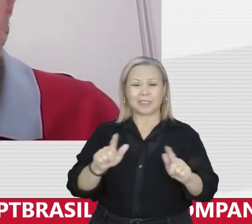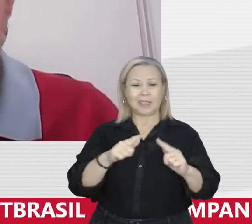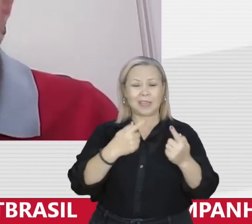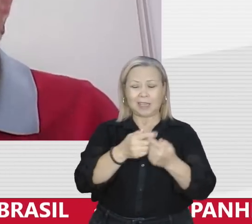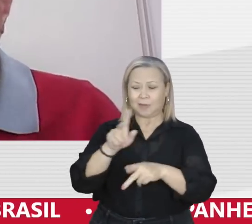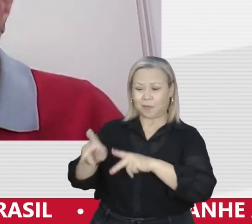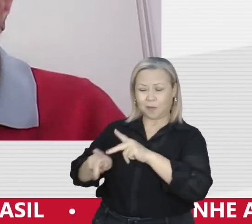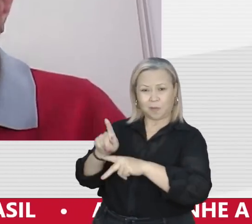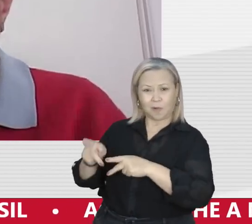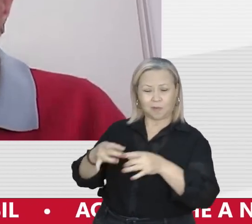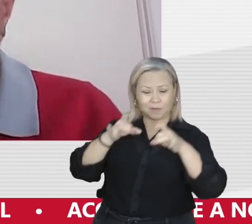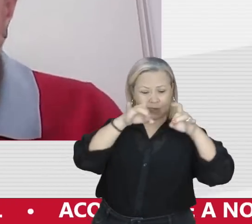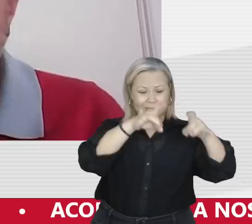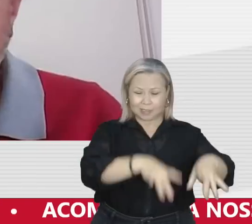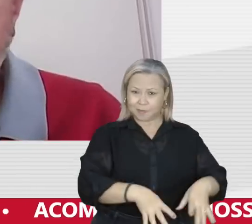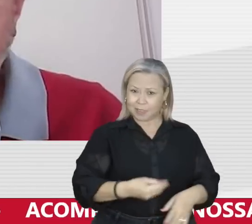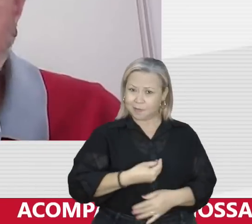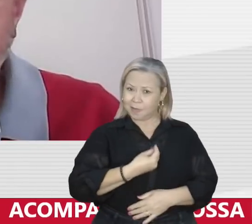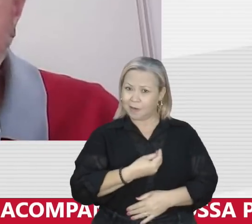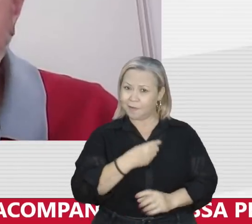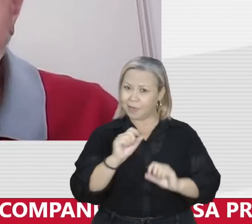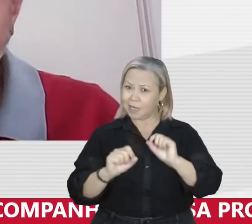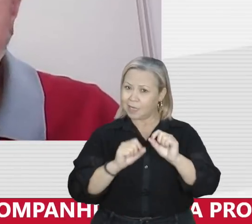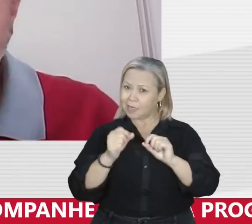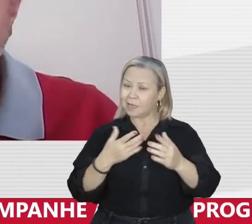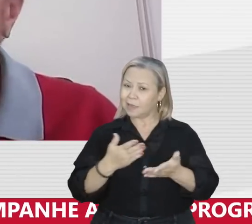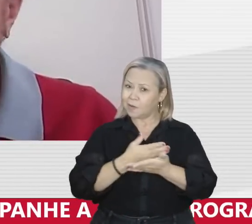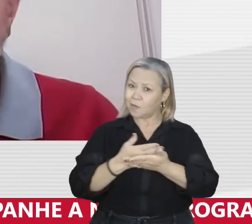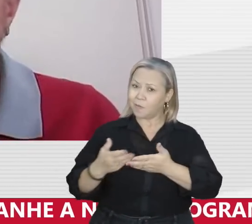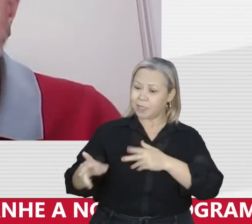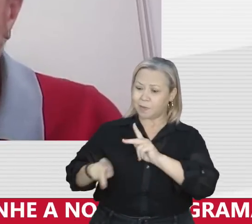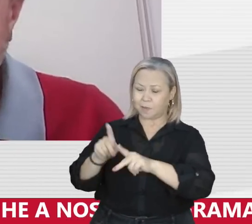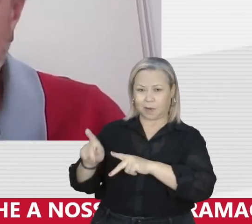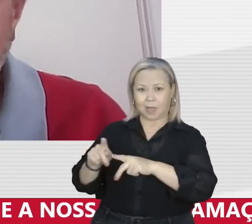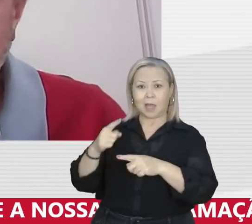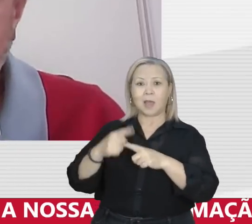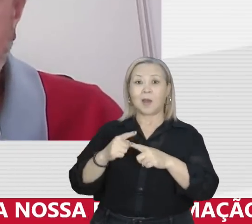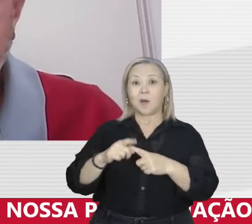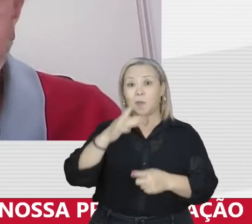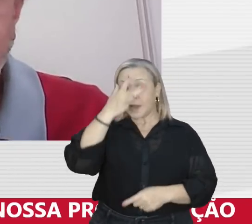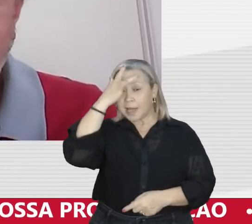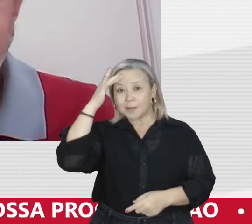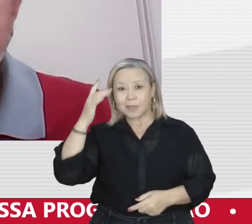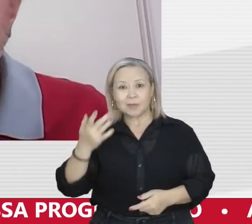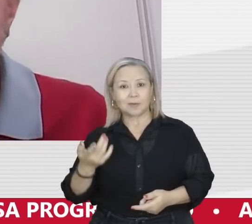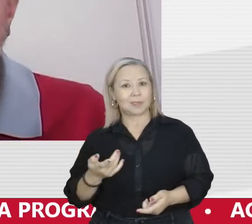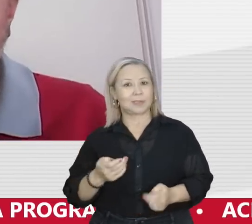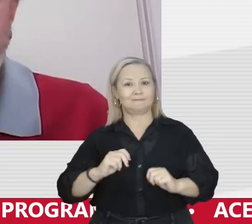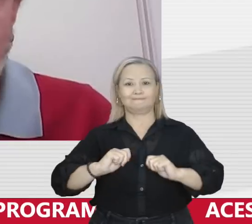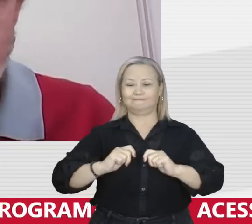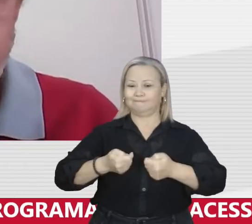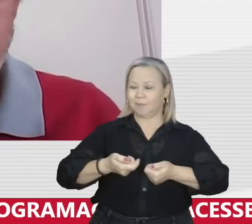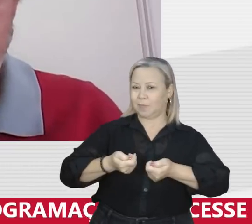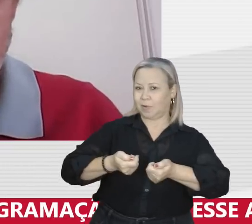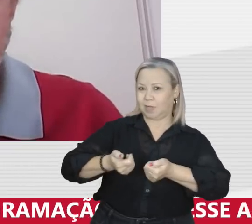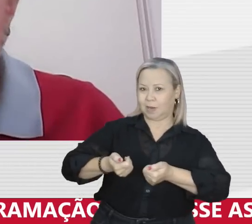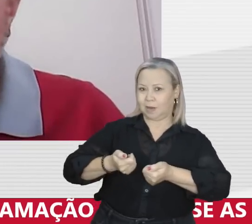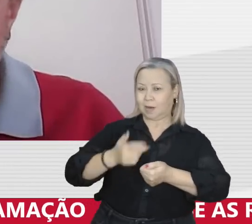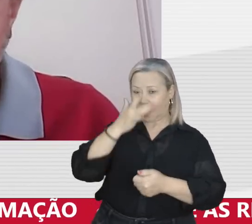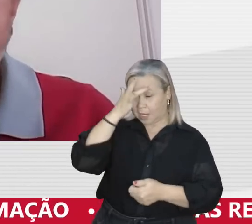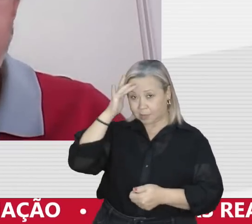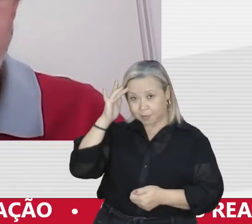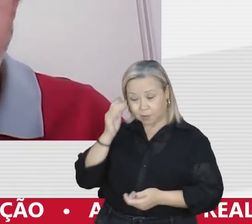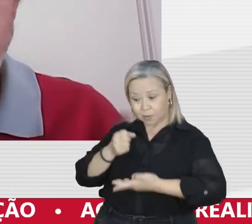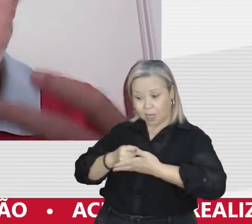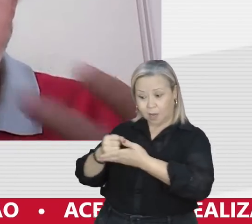pela vida, tem enraizamento popular, porque as pessoas não estão enganadas com o Bolsonaro. As pessoas apoiam o